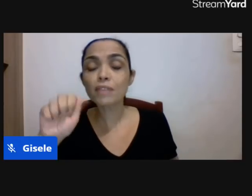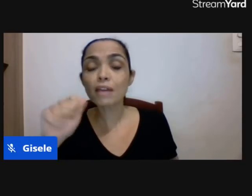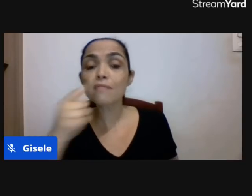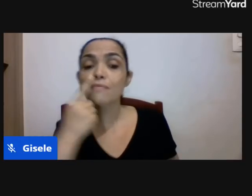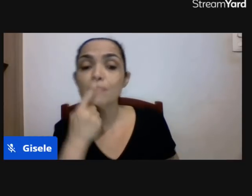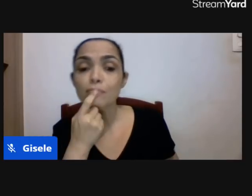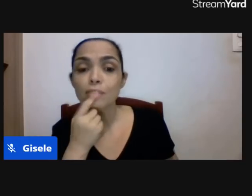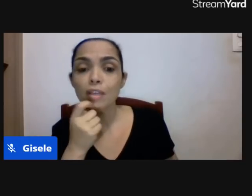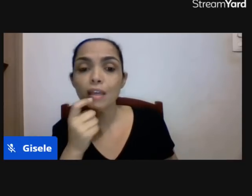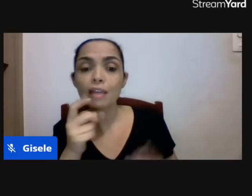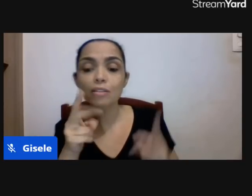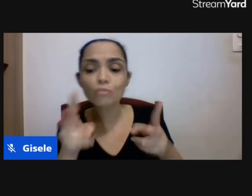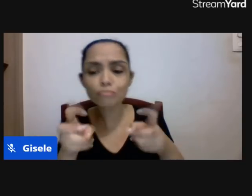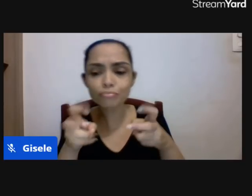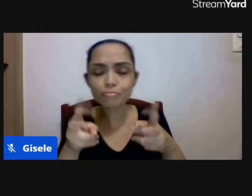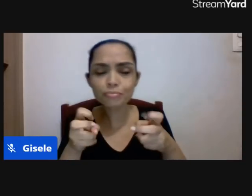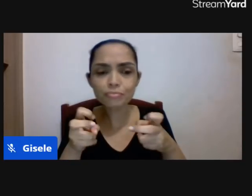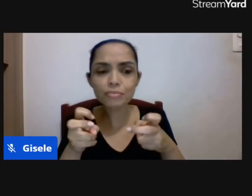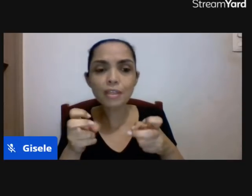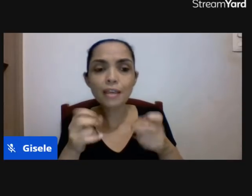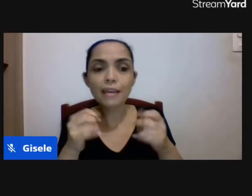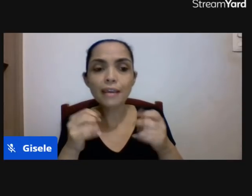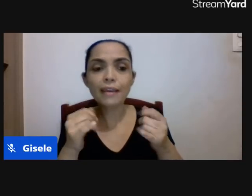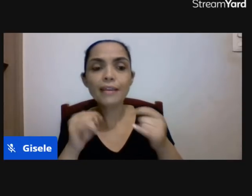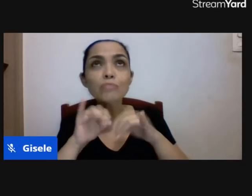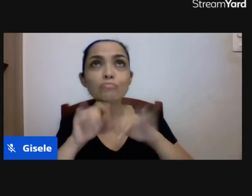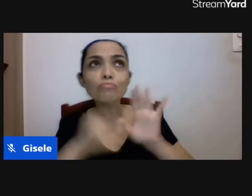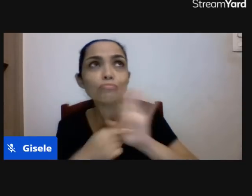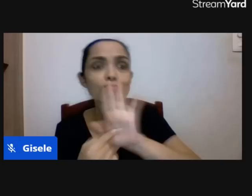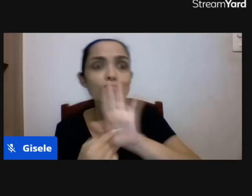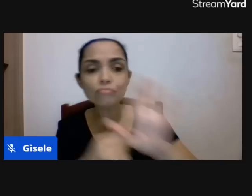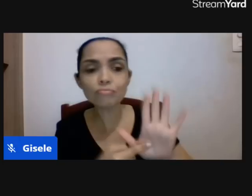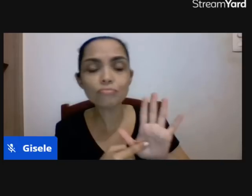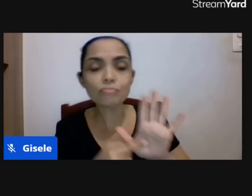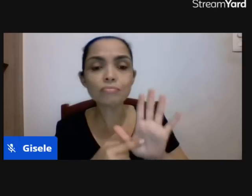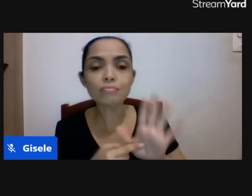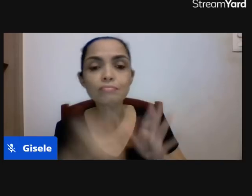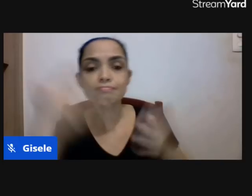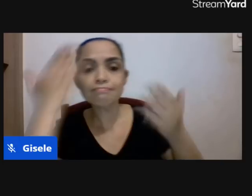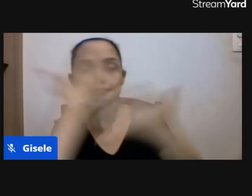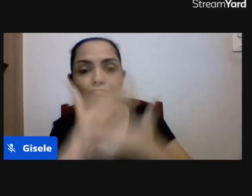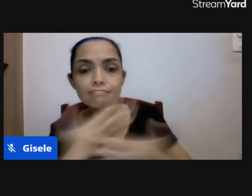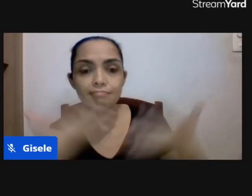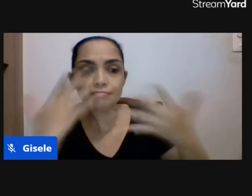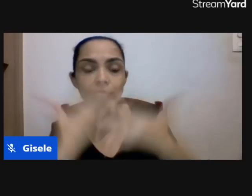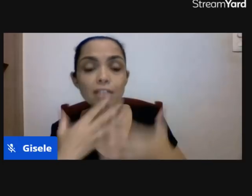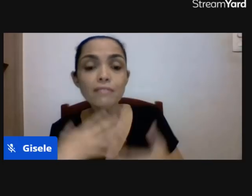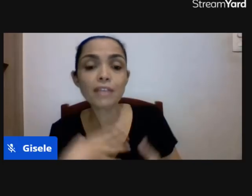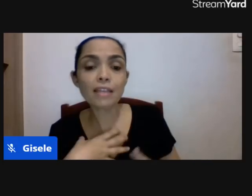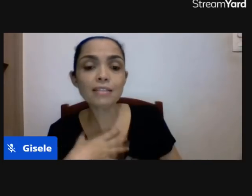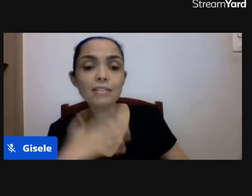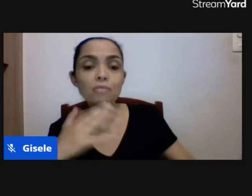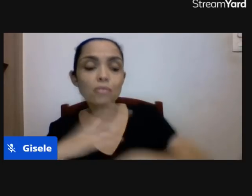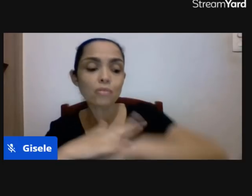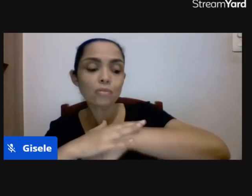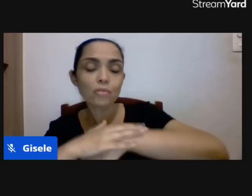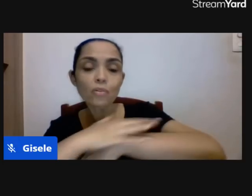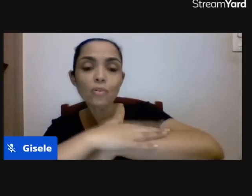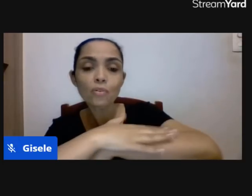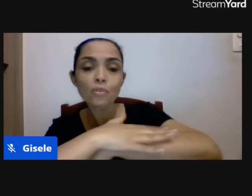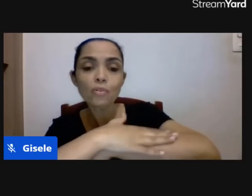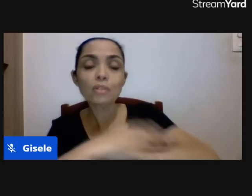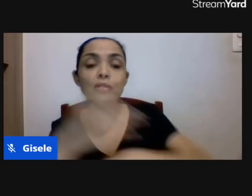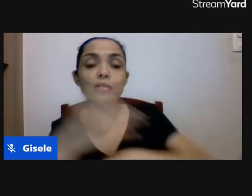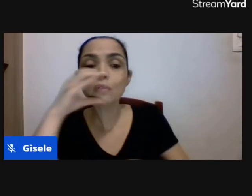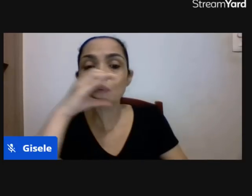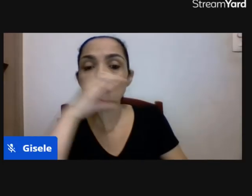detecta esses raios infravermelhos, ele não emite raios infravermelhos, ele é um detector de temperatura, ele é um detector de calor. Então